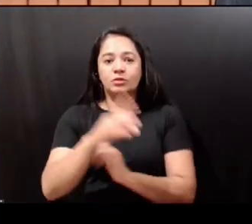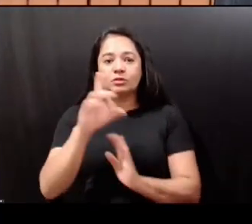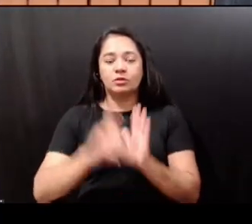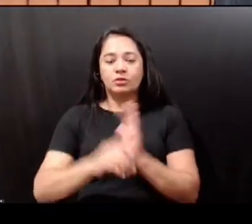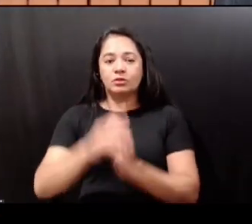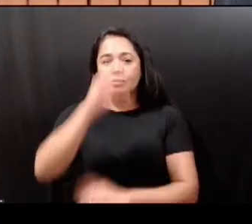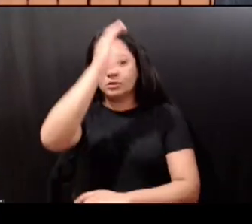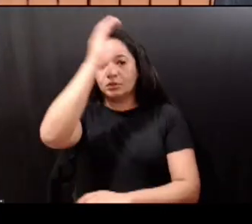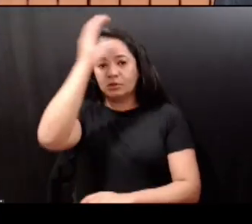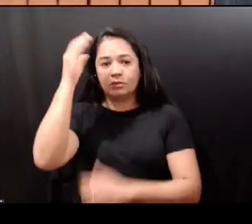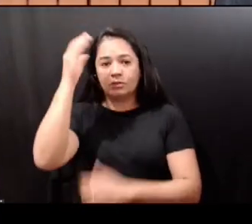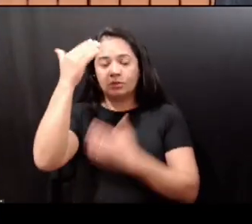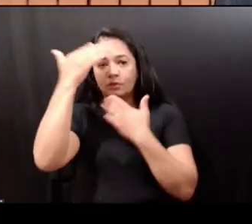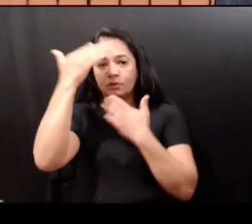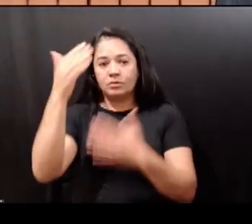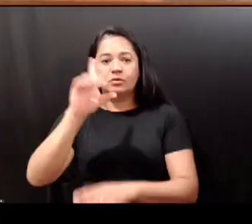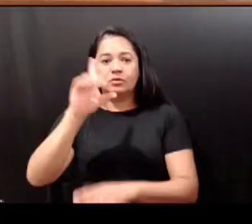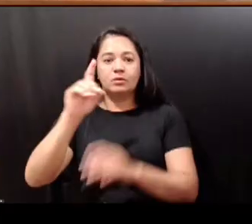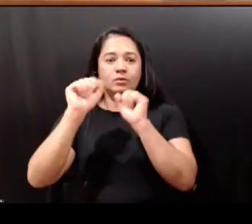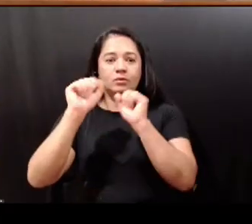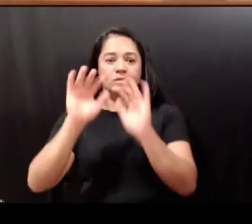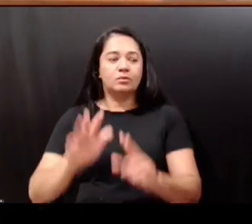obrigado. Deus continue nos abençoando.